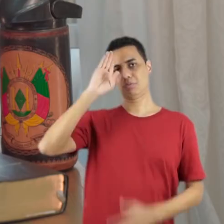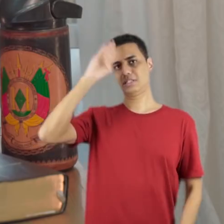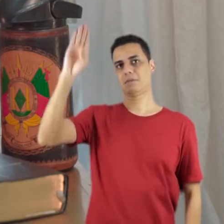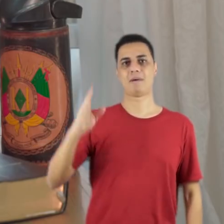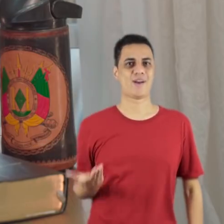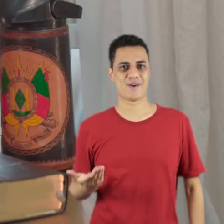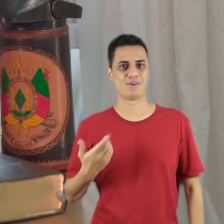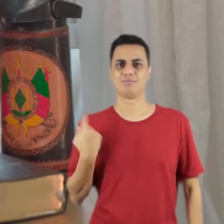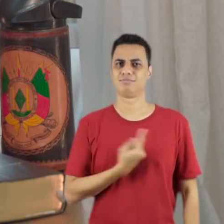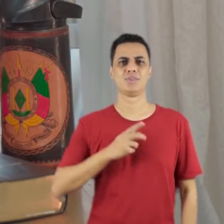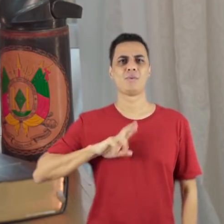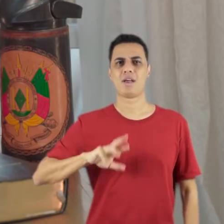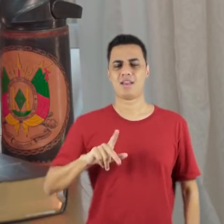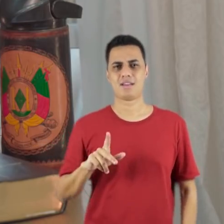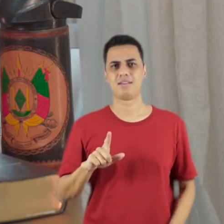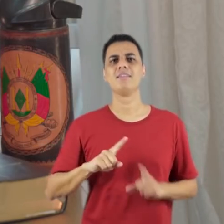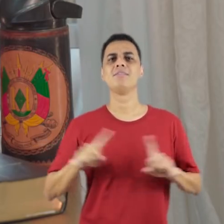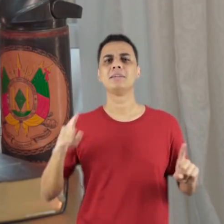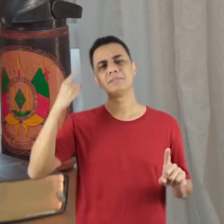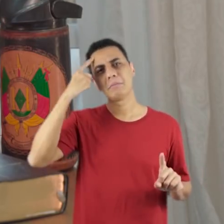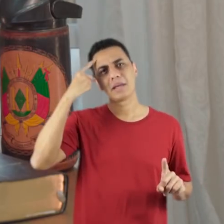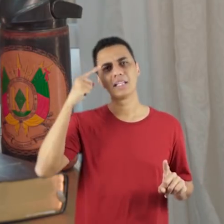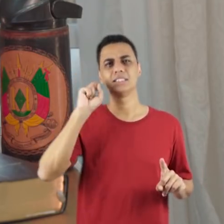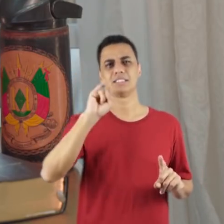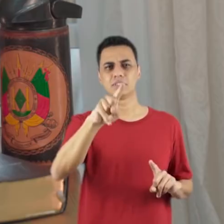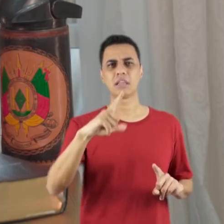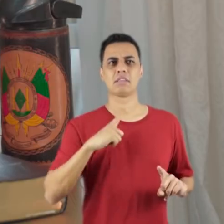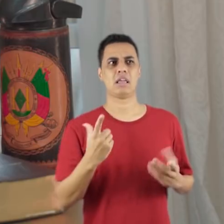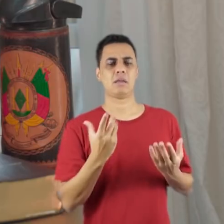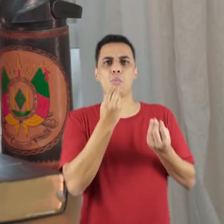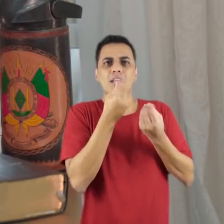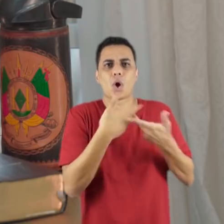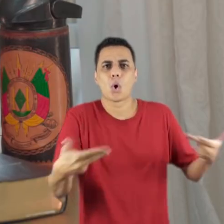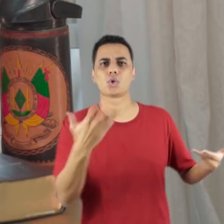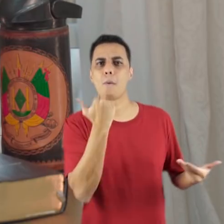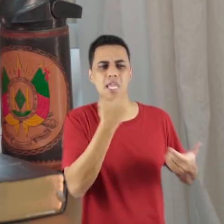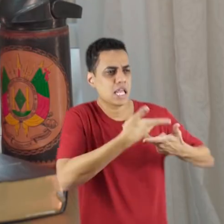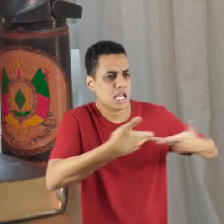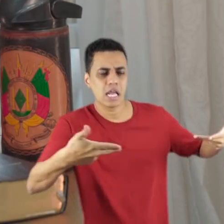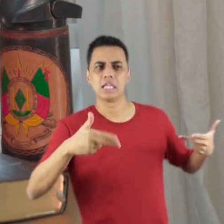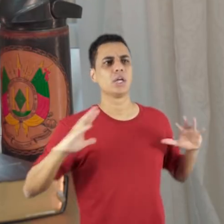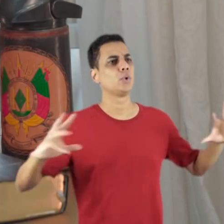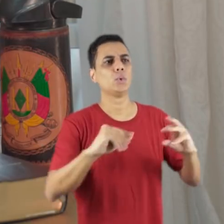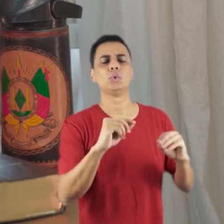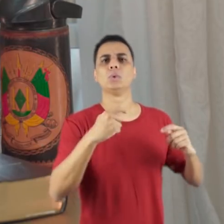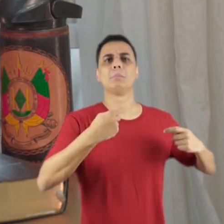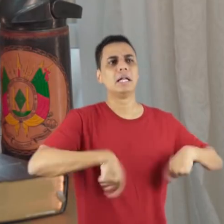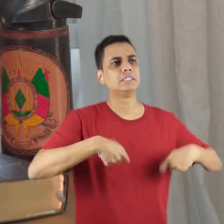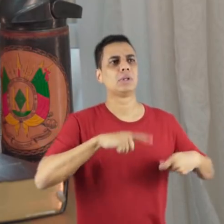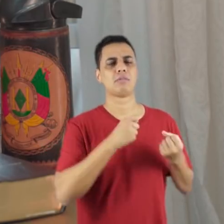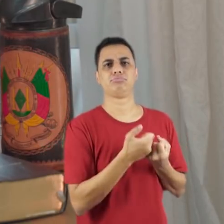pacote. Agora pensa comigo, se tu tem fartura, ou seja, tu tem em abundância tudo o que tu precisa e o que tu deseja, tu tem honra,